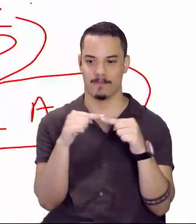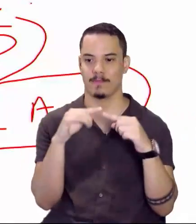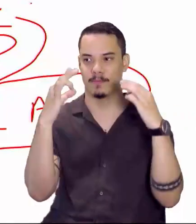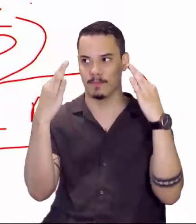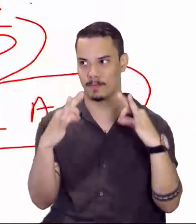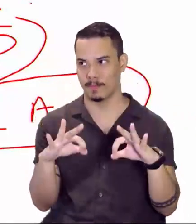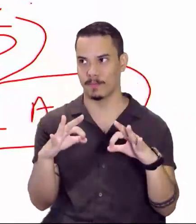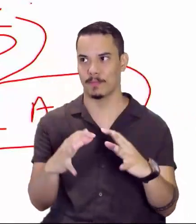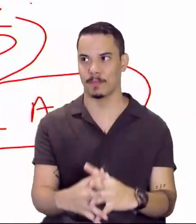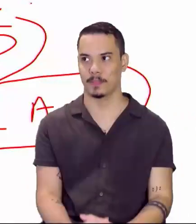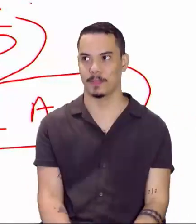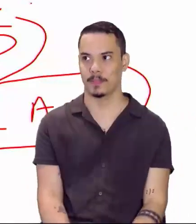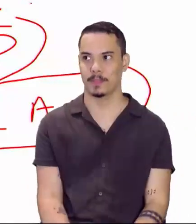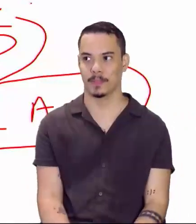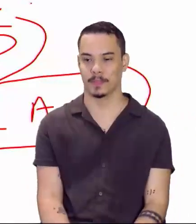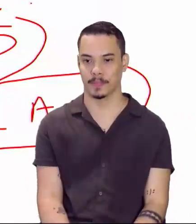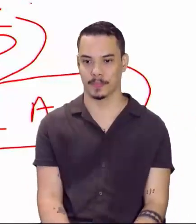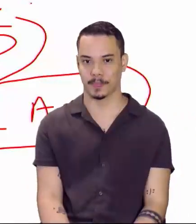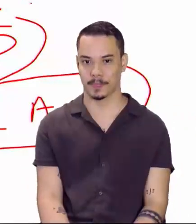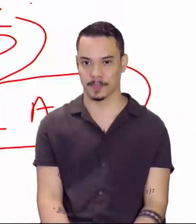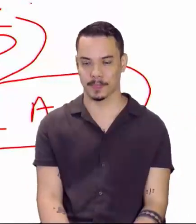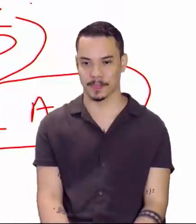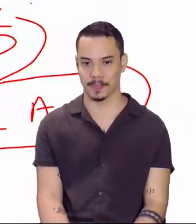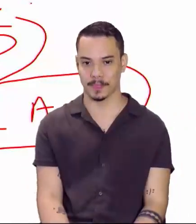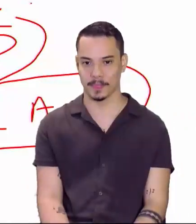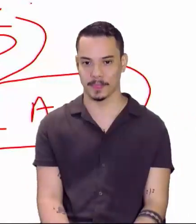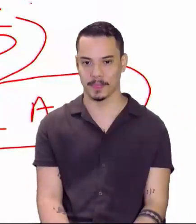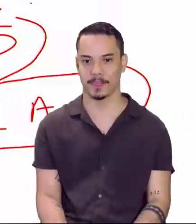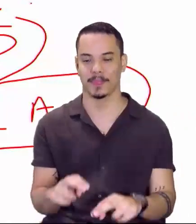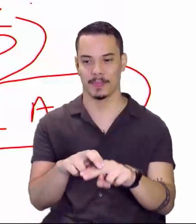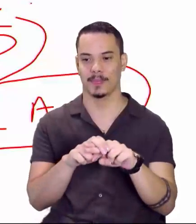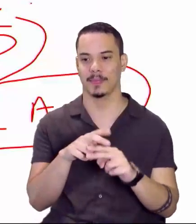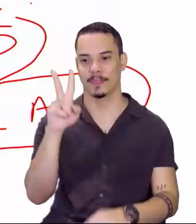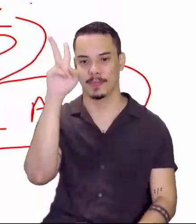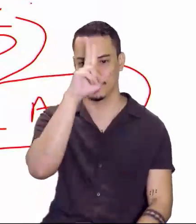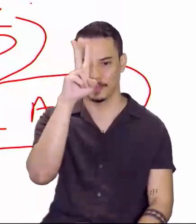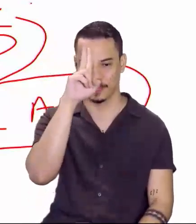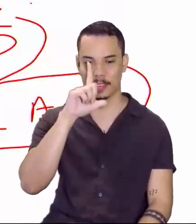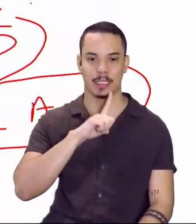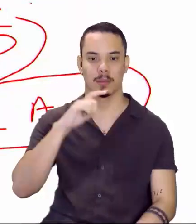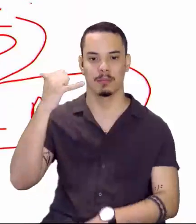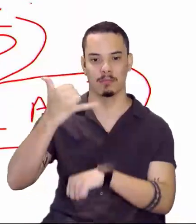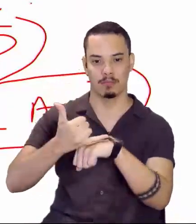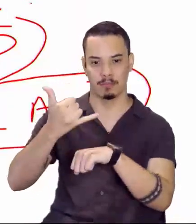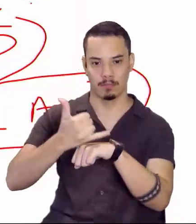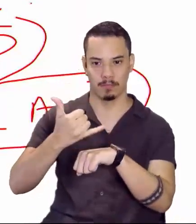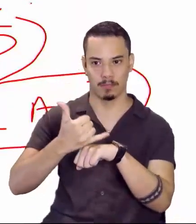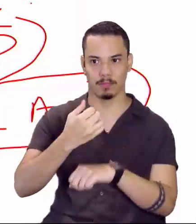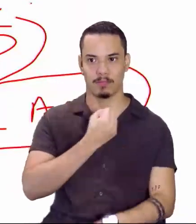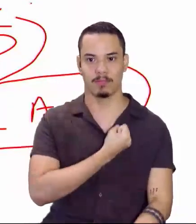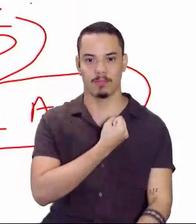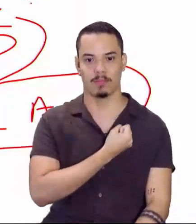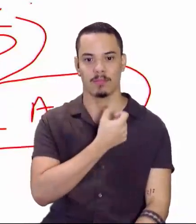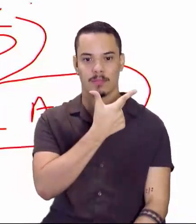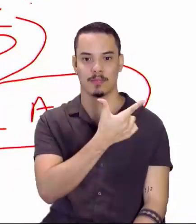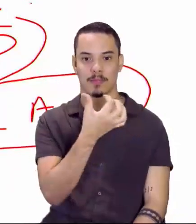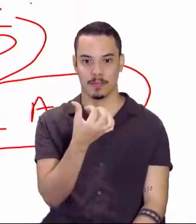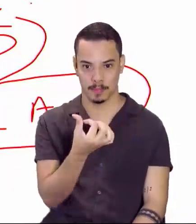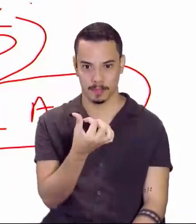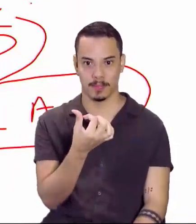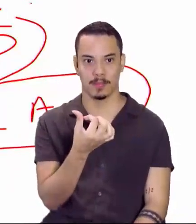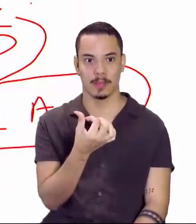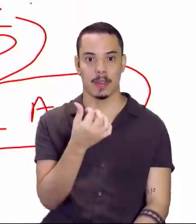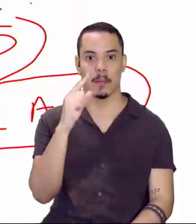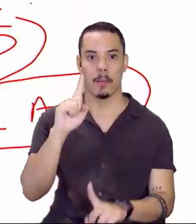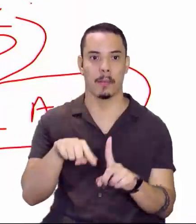correto. Então, só relembrando, né? Você tem o ferro com o número atômico 26. A carga é